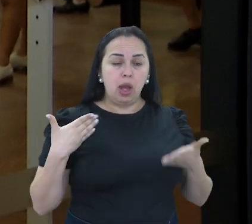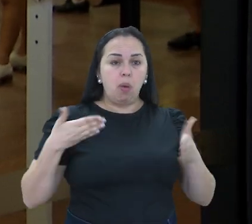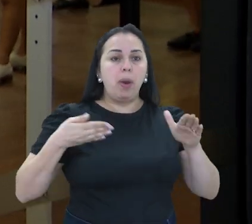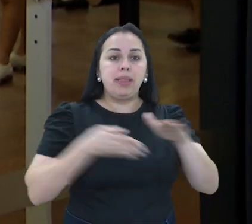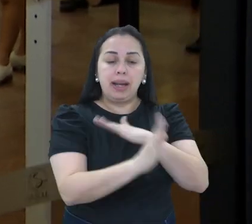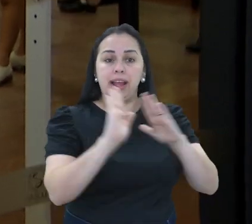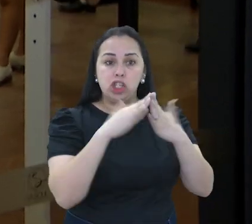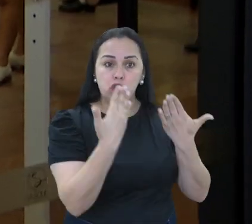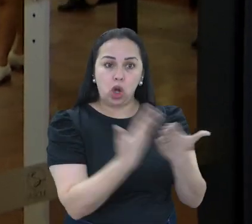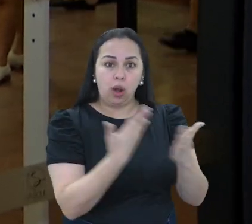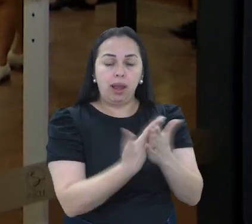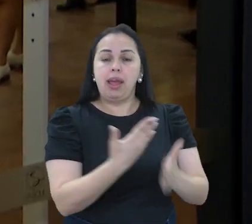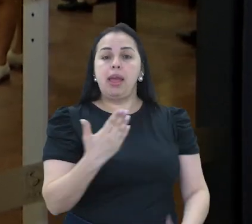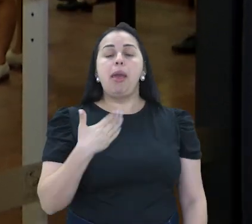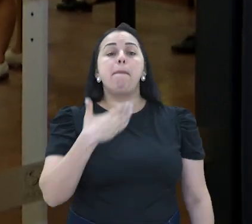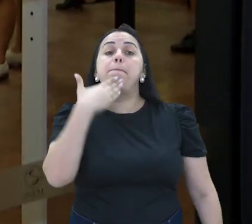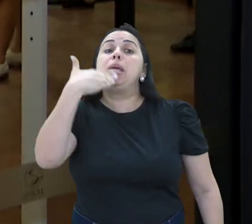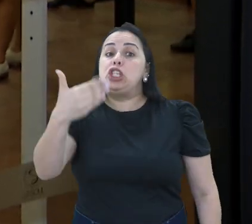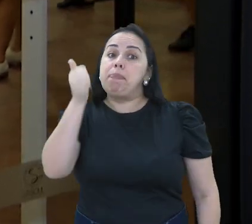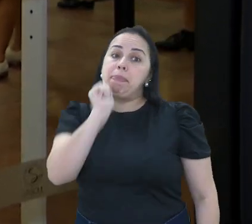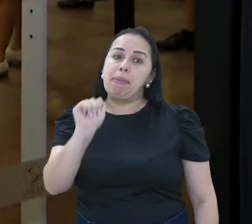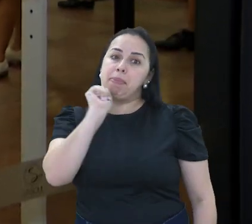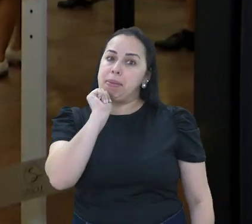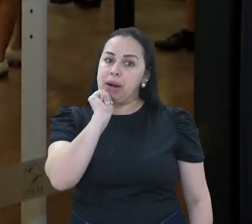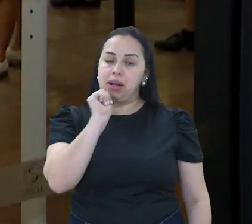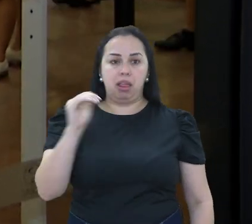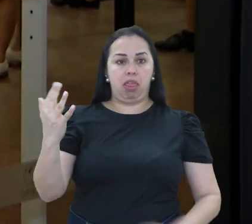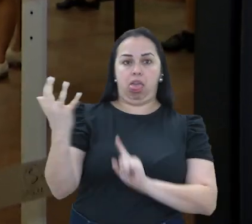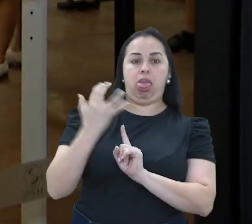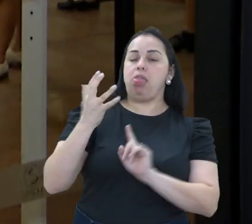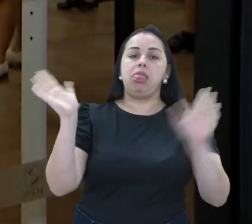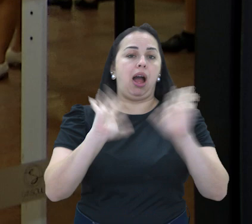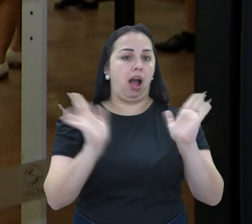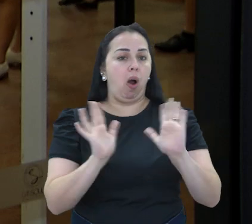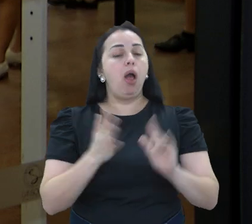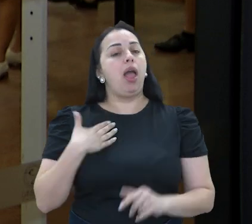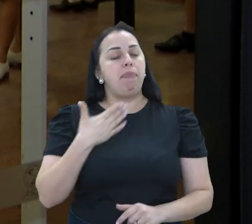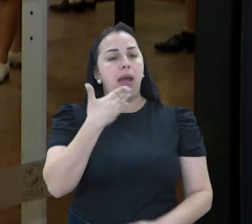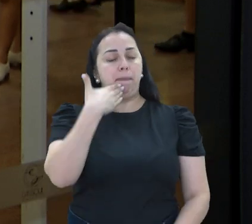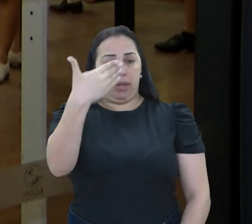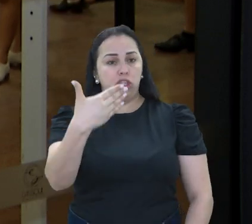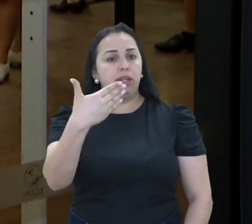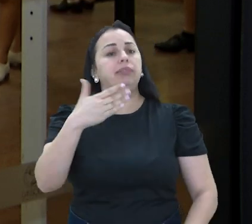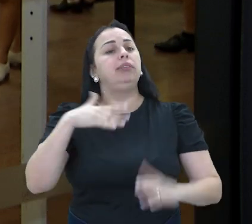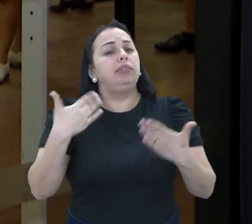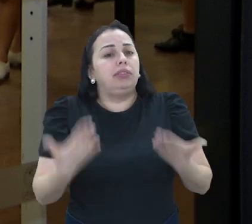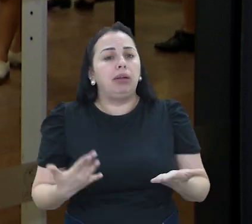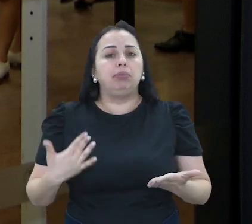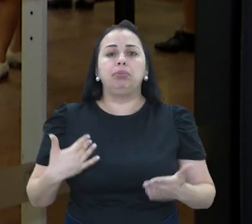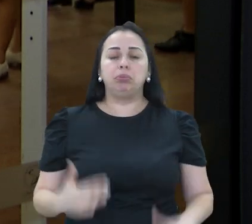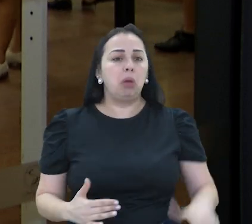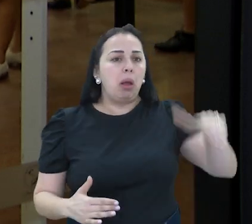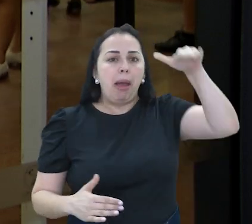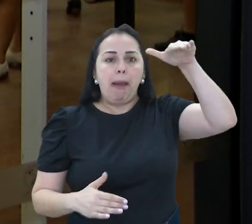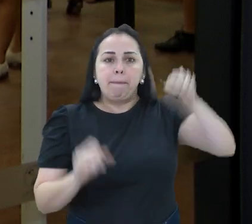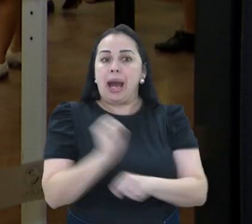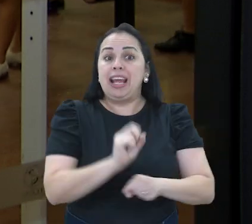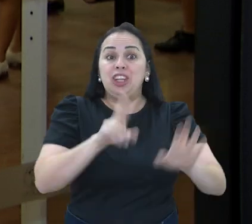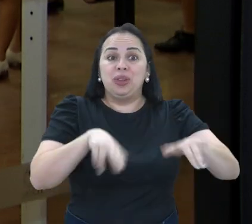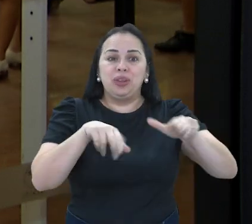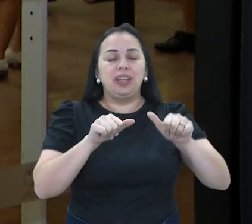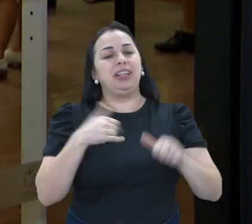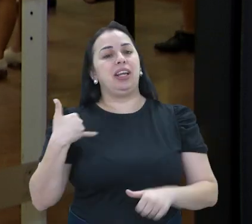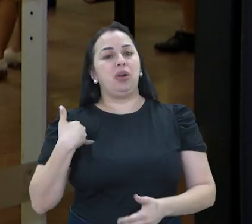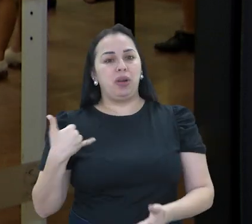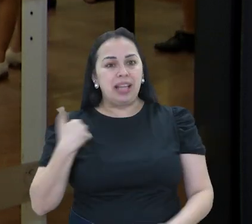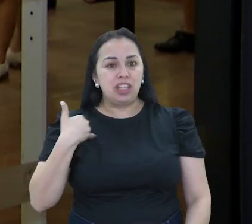academia. Eu estava até conversando com a minha mãe e eu pedi para ela para fazer, não foi ela que me colocou, né? E aí, desde então, eu nunca mais parei. Então,